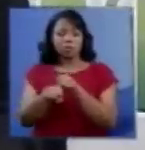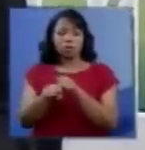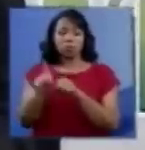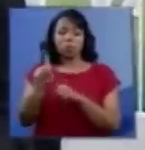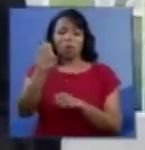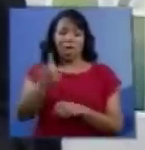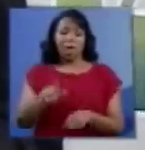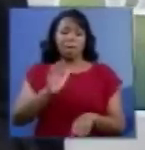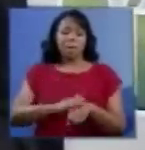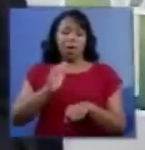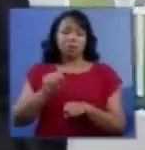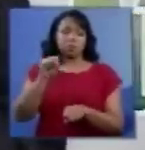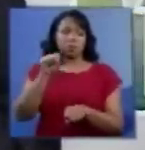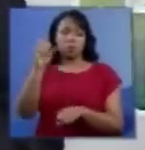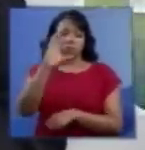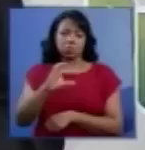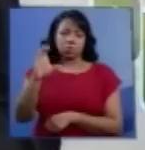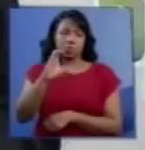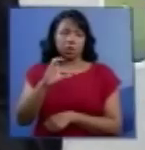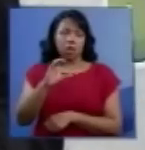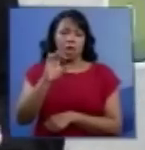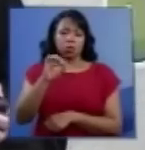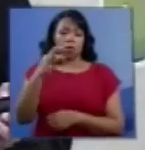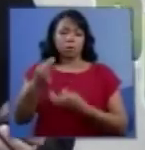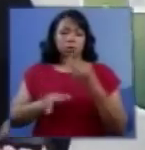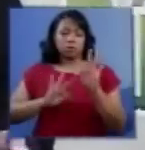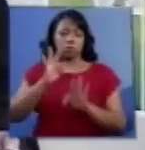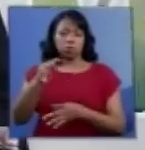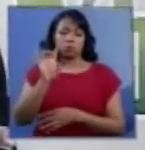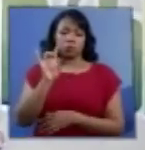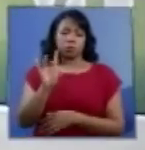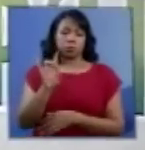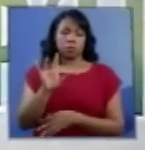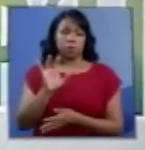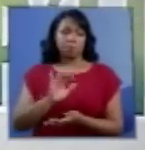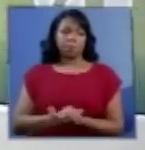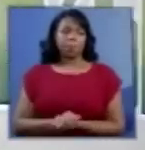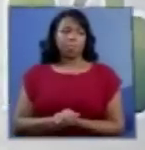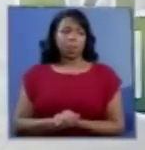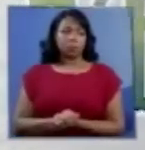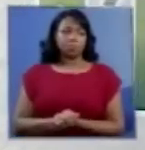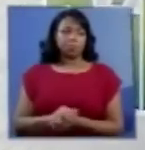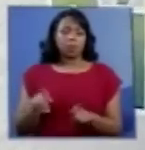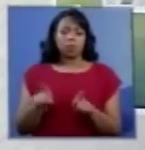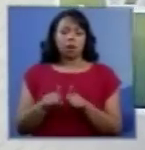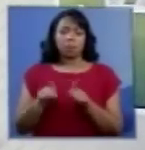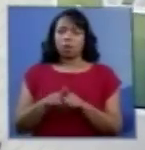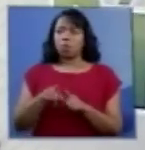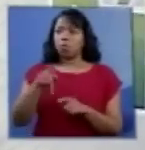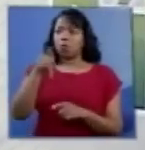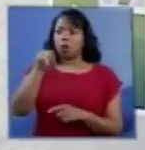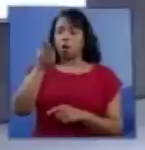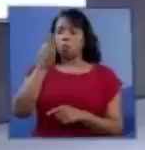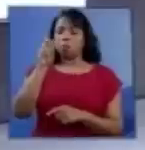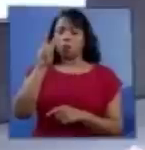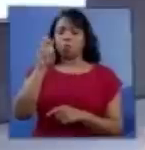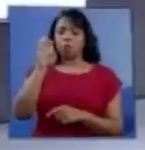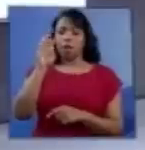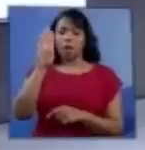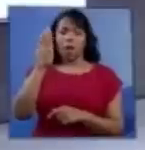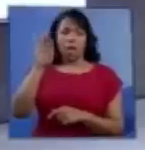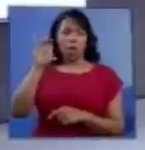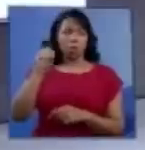ciência é puramente uma tecnologia um provérbio francês portanto curar às